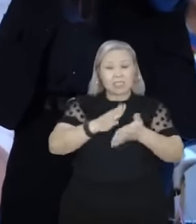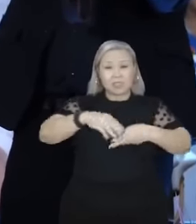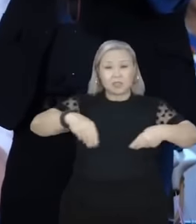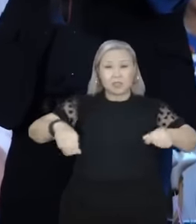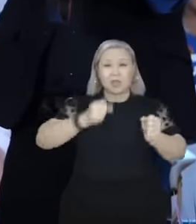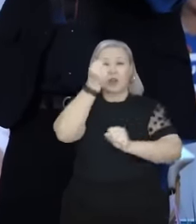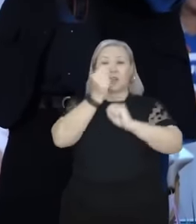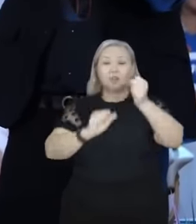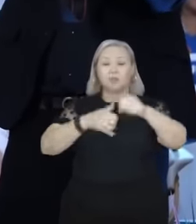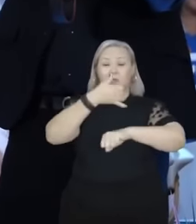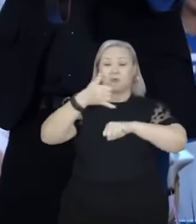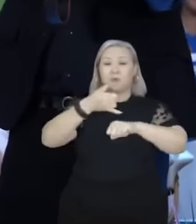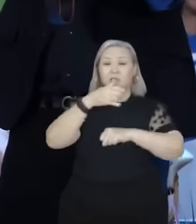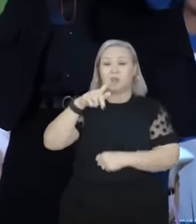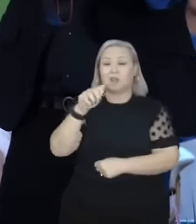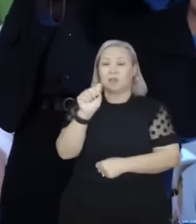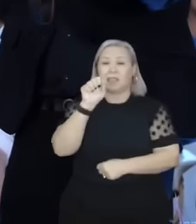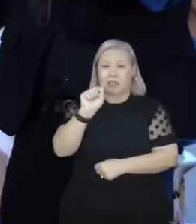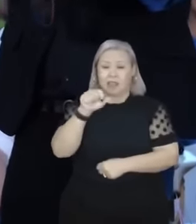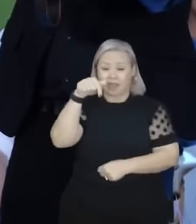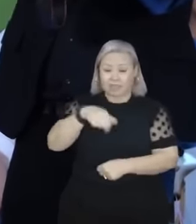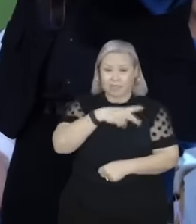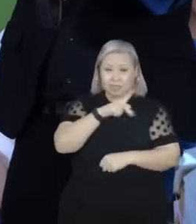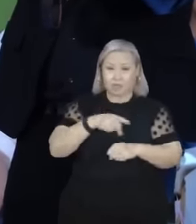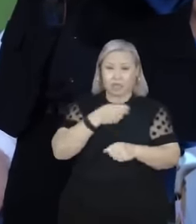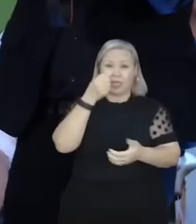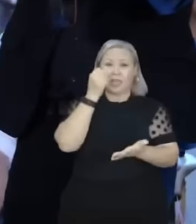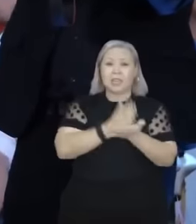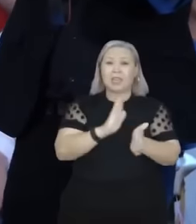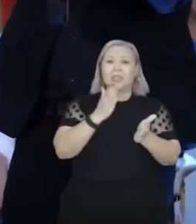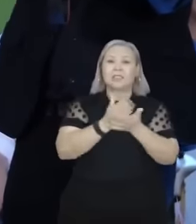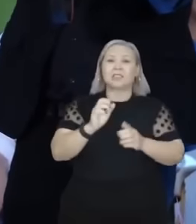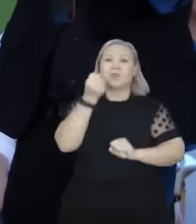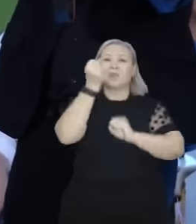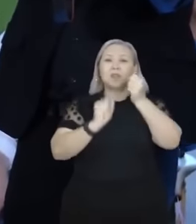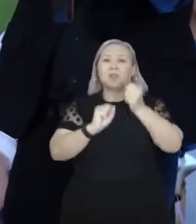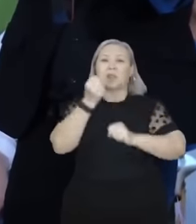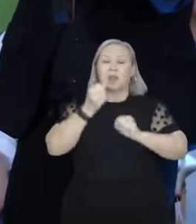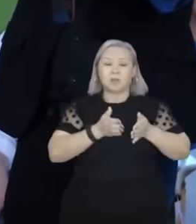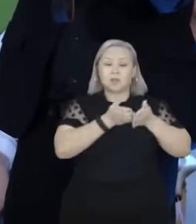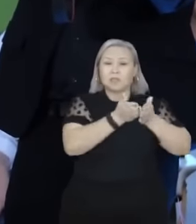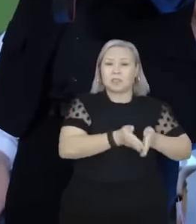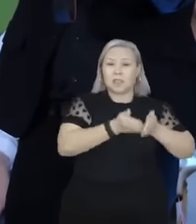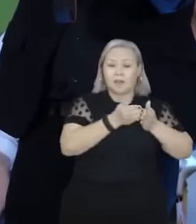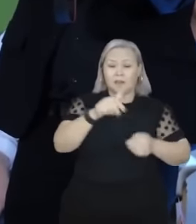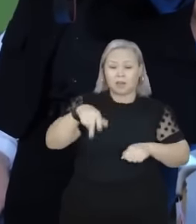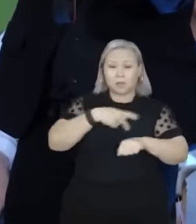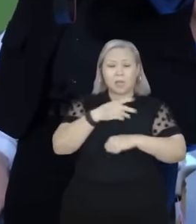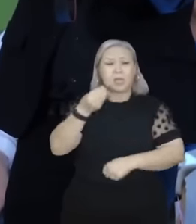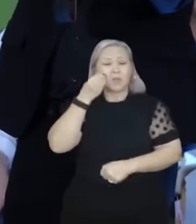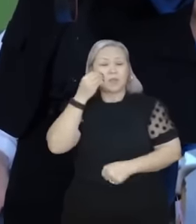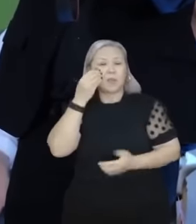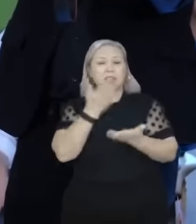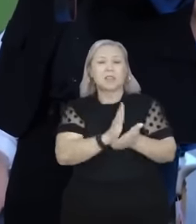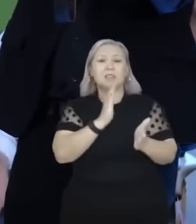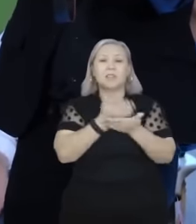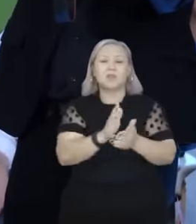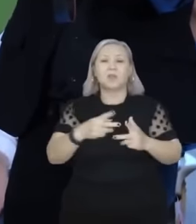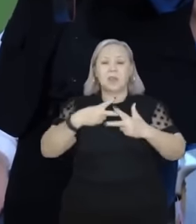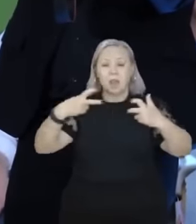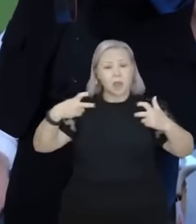Eles destruíram a indústria naval nesse país. Eles estão tentando destruir a Petrobras, privatizaram